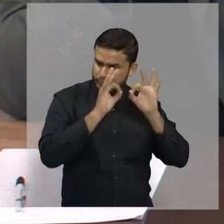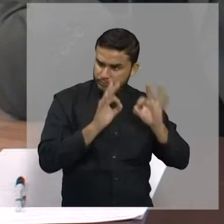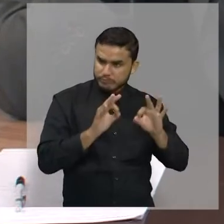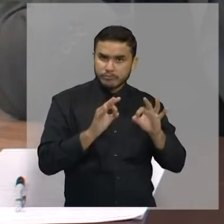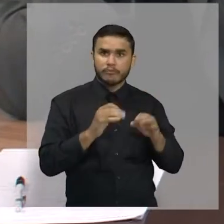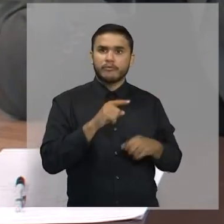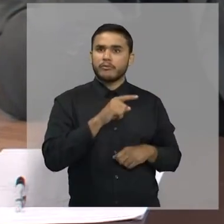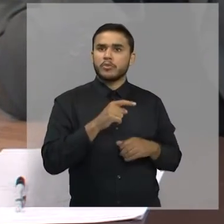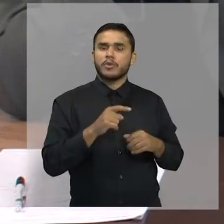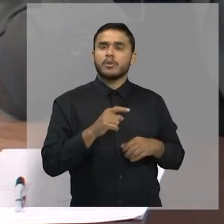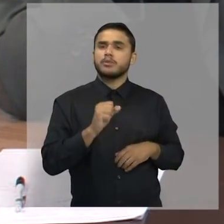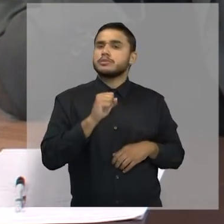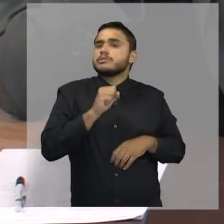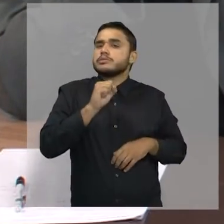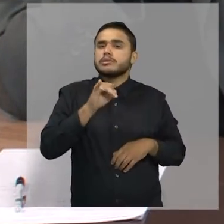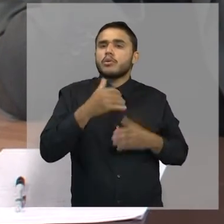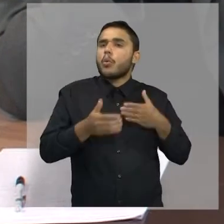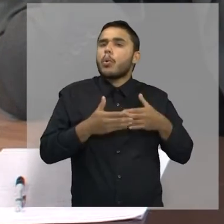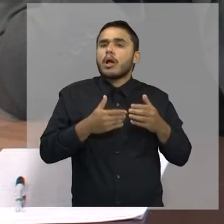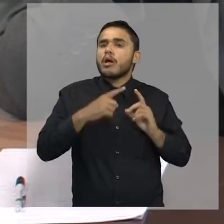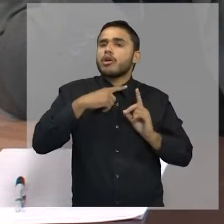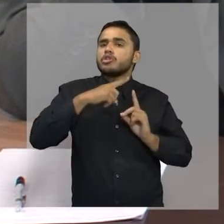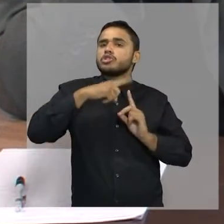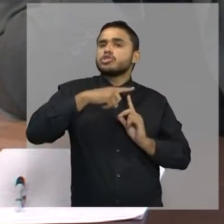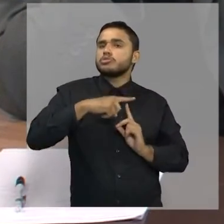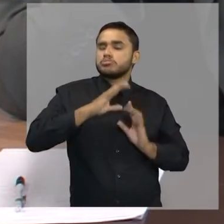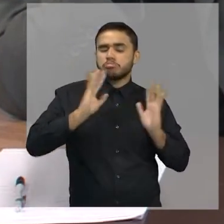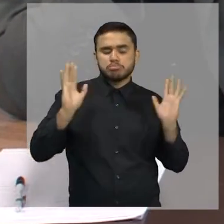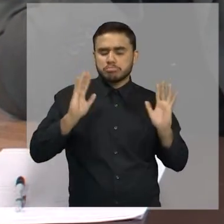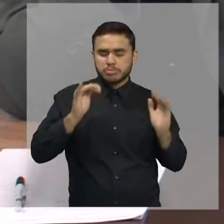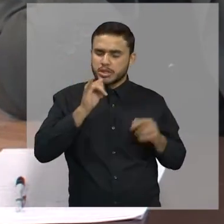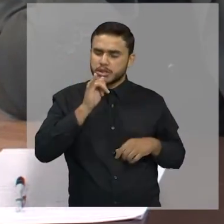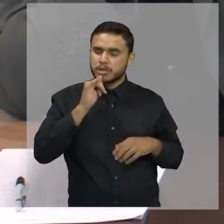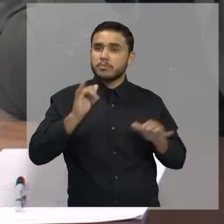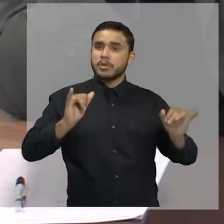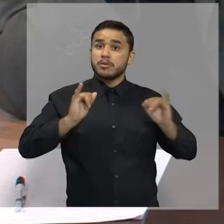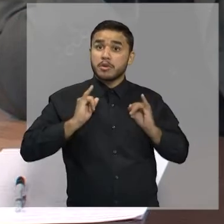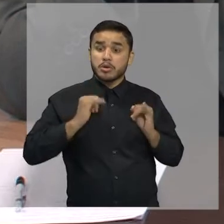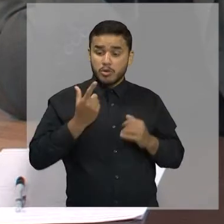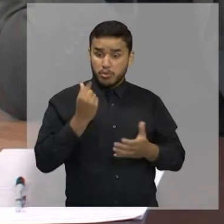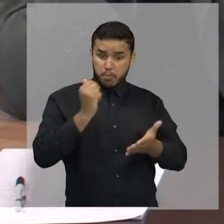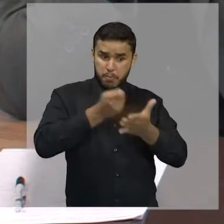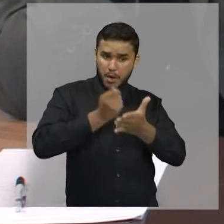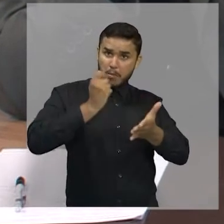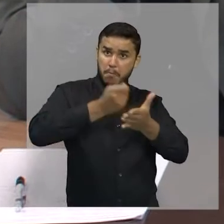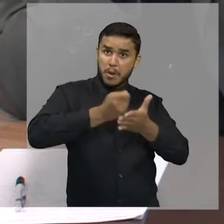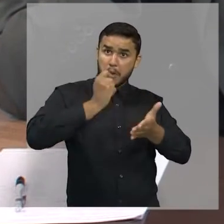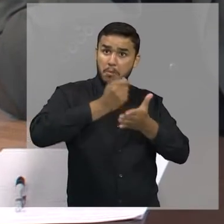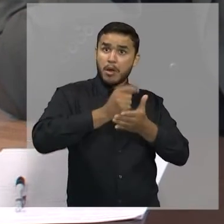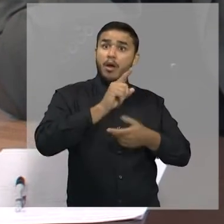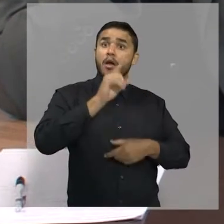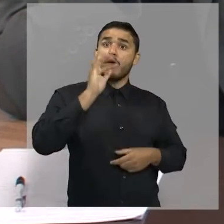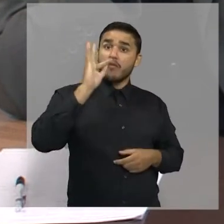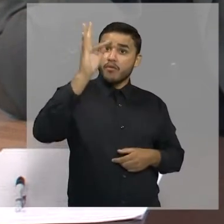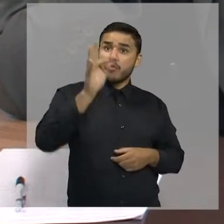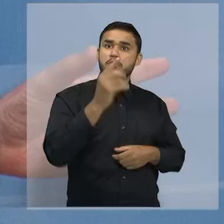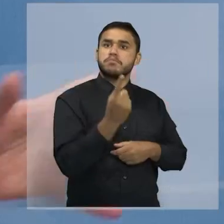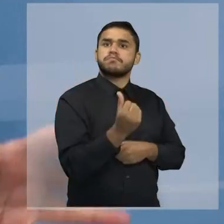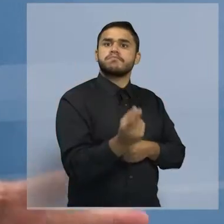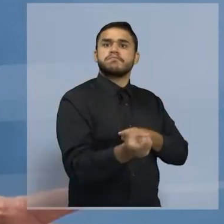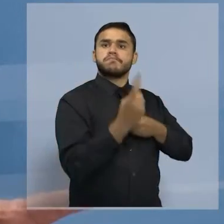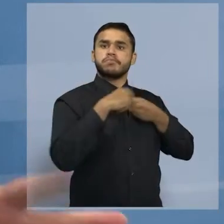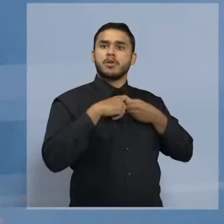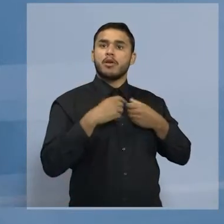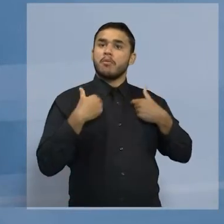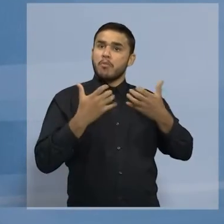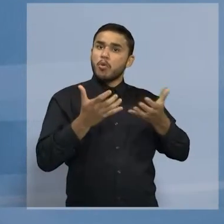sistema previdenciário, mesmo que seja de repartição, o que ele está contribuindo, ele vai receber exatamente no futuro, como a lei está dizendo, você se